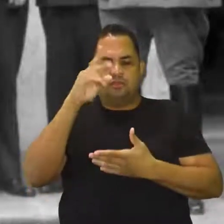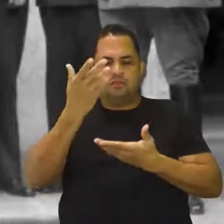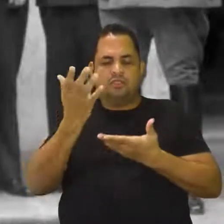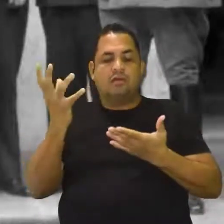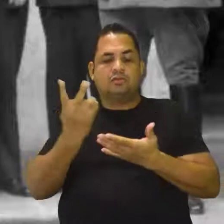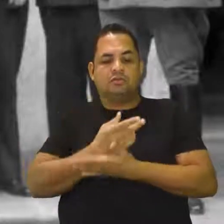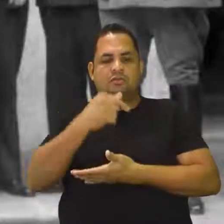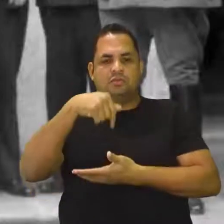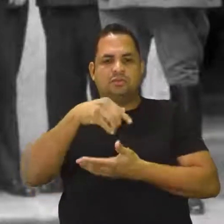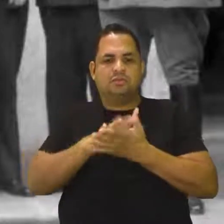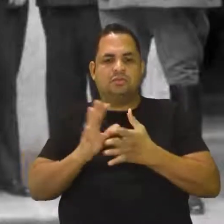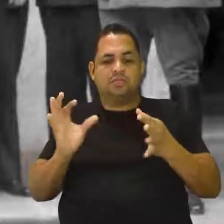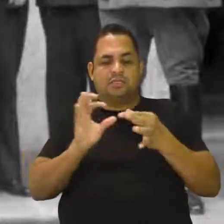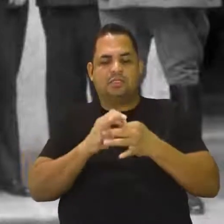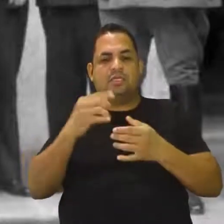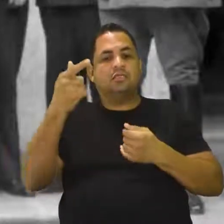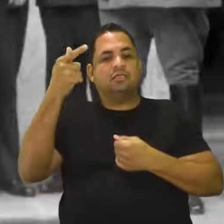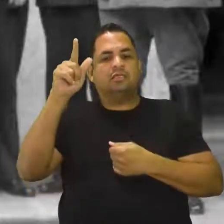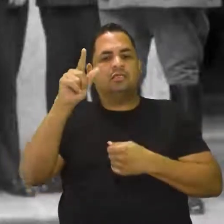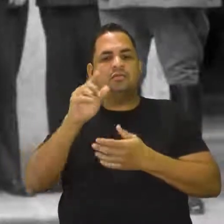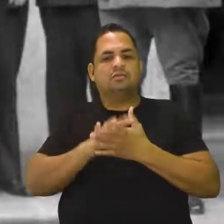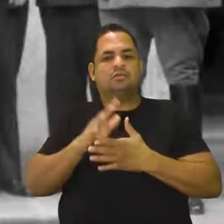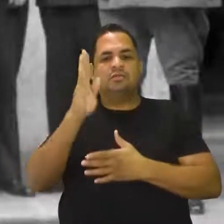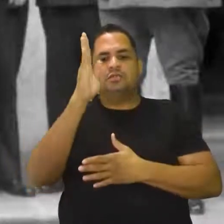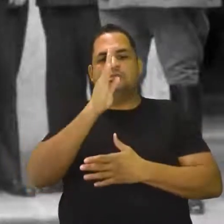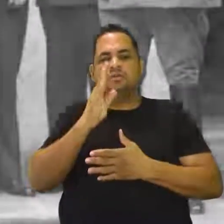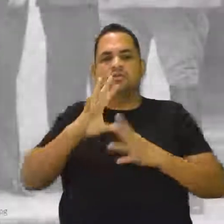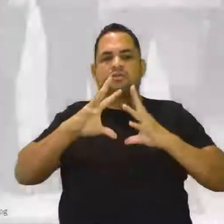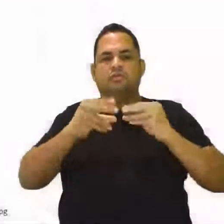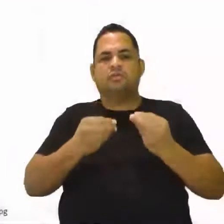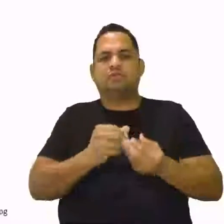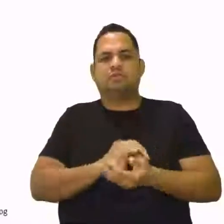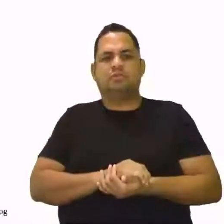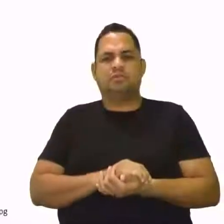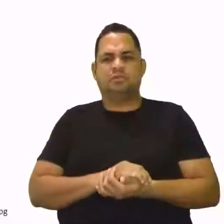uma história que está ligada lá. Estão na tela de vocês aí, ó.